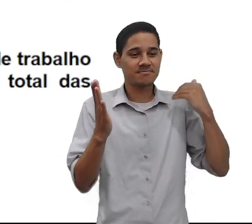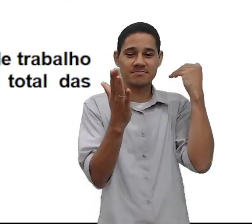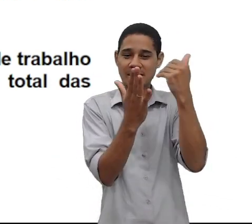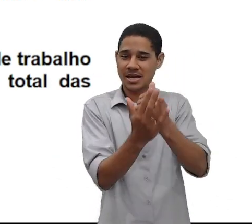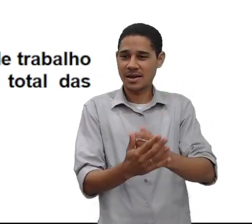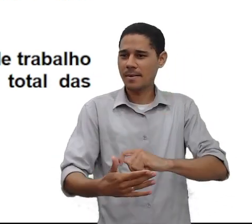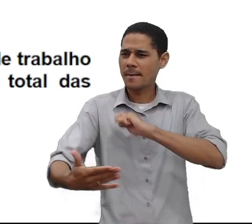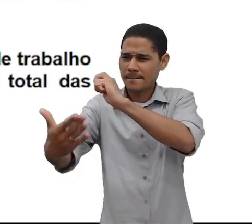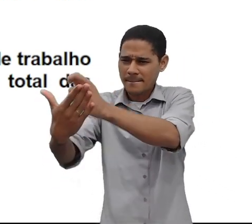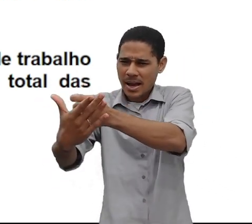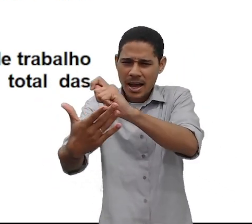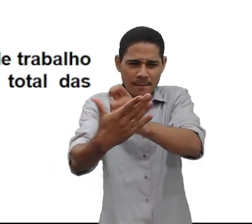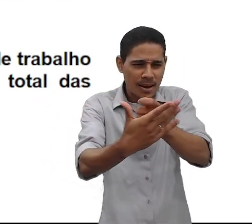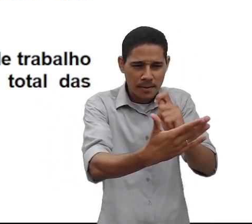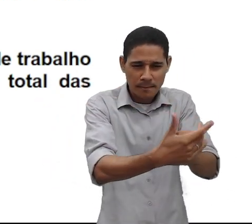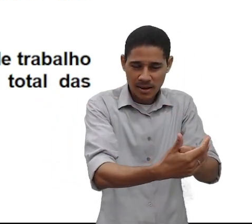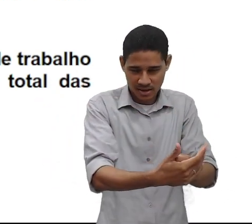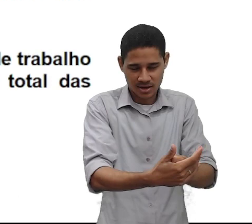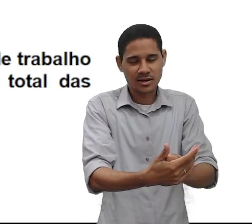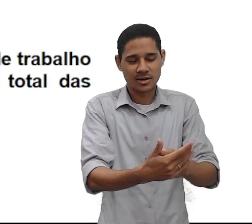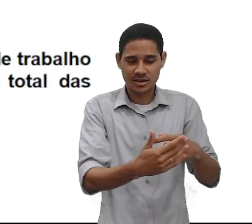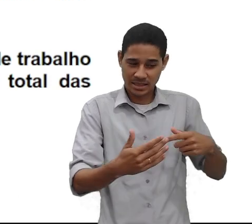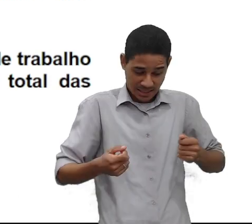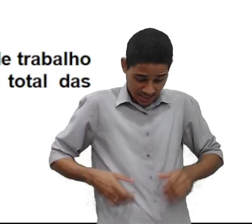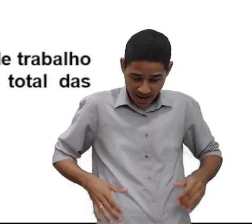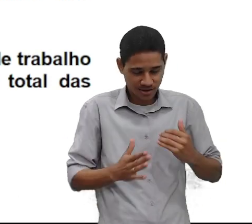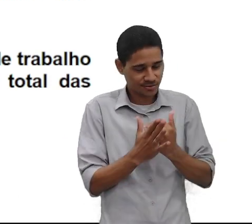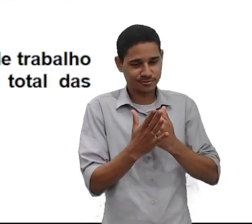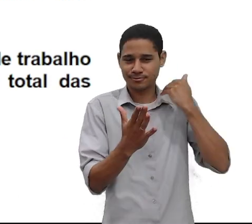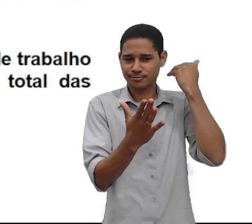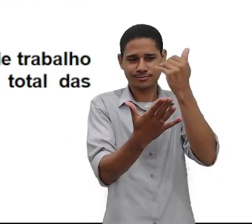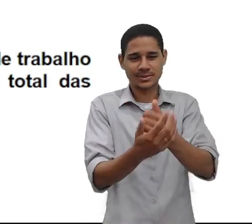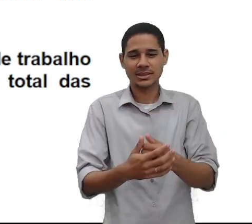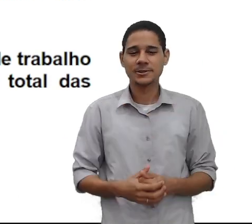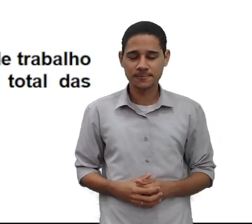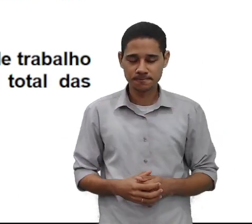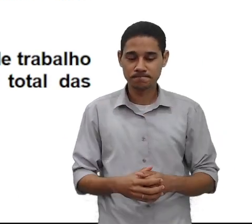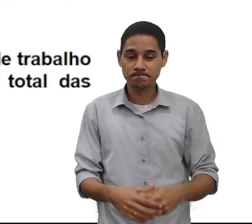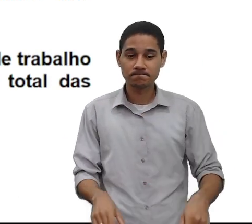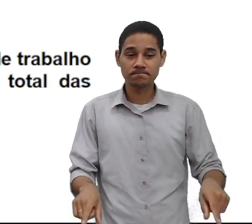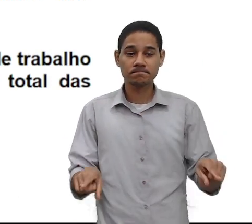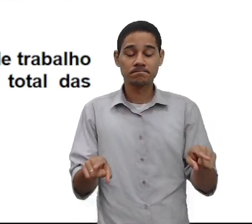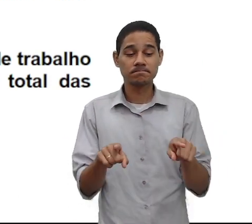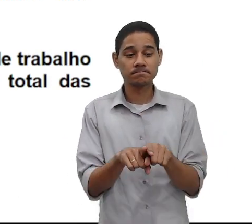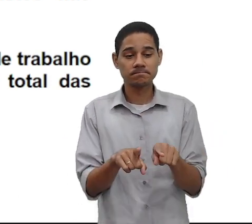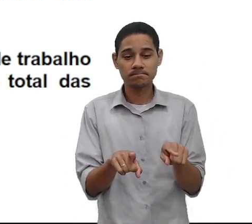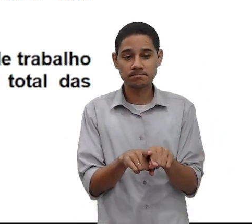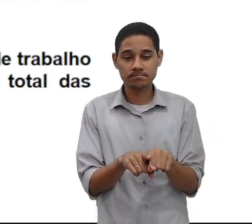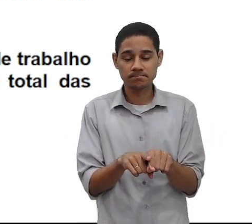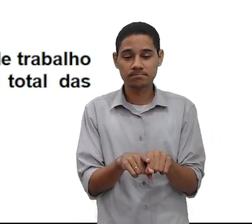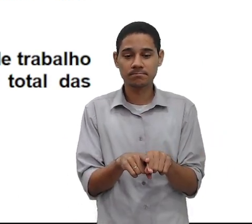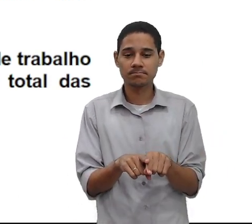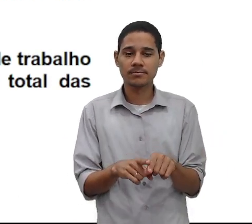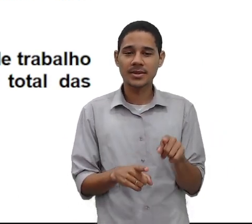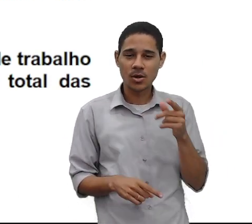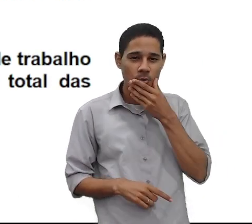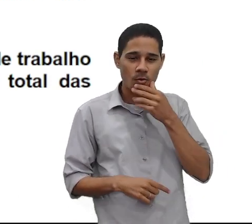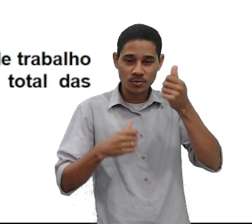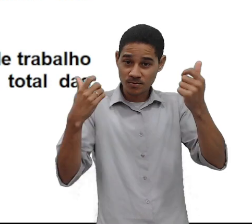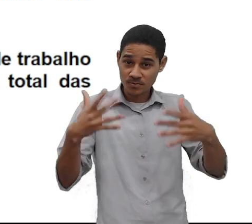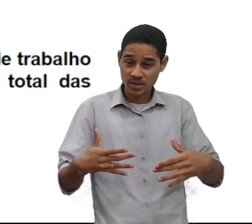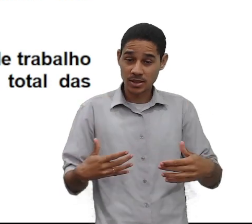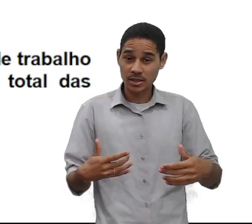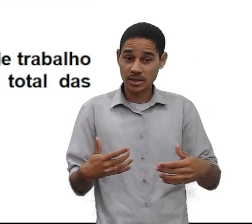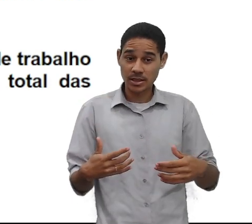indenizações pagas ao acidentado. E ele também defendia que os custos indiretos